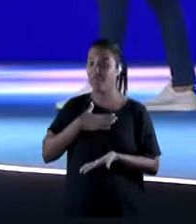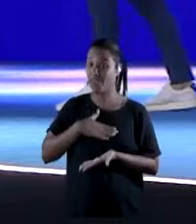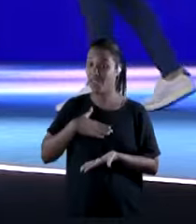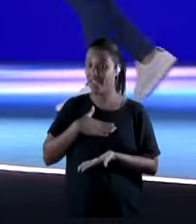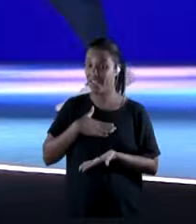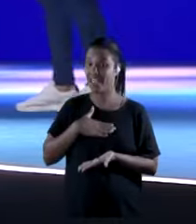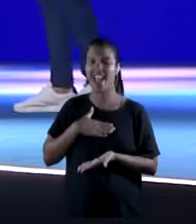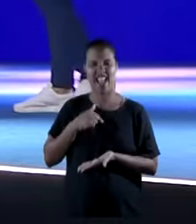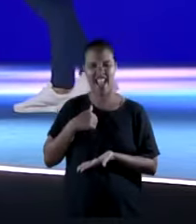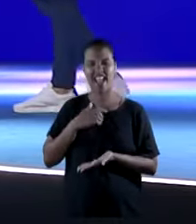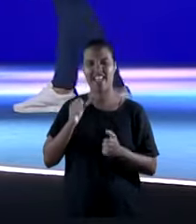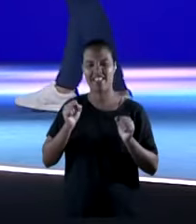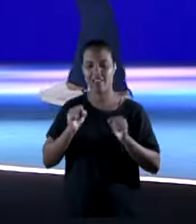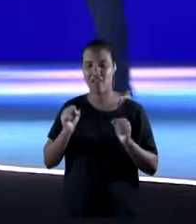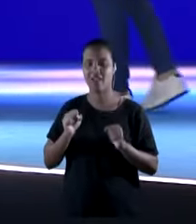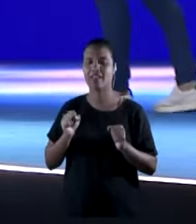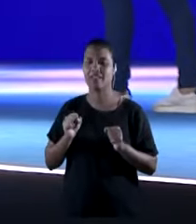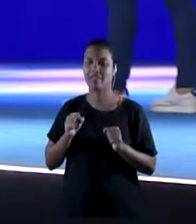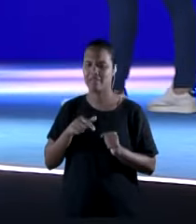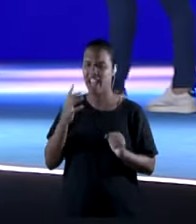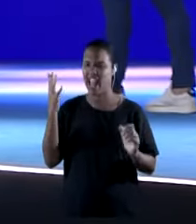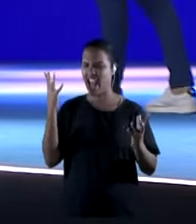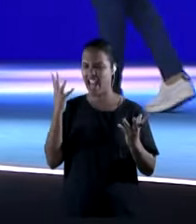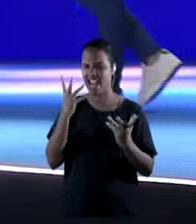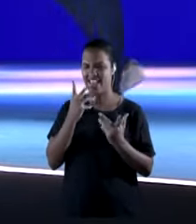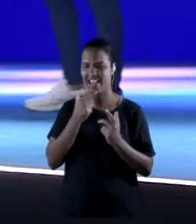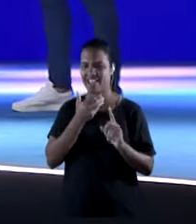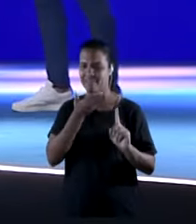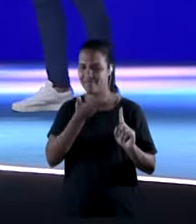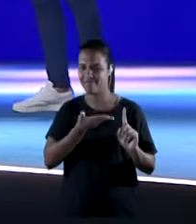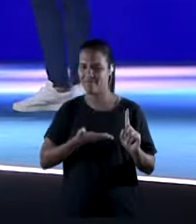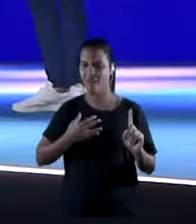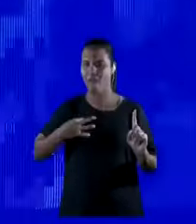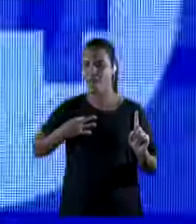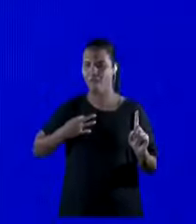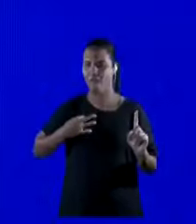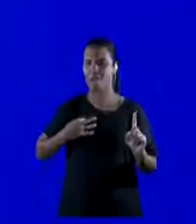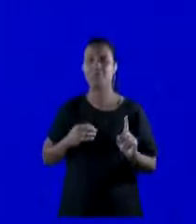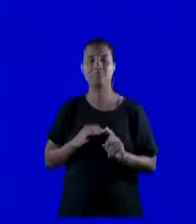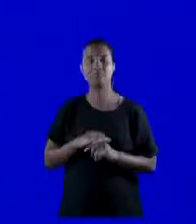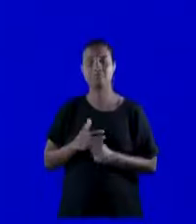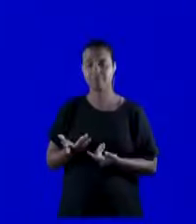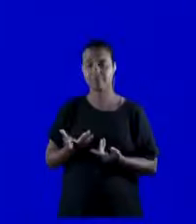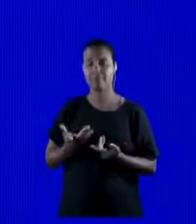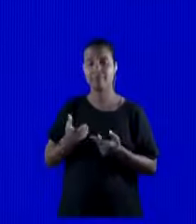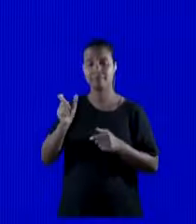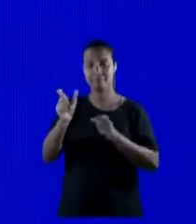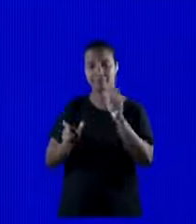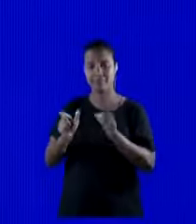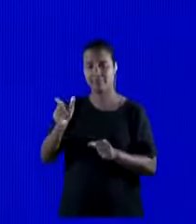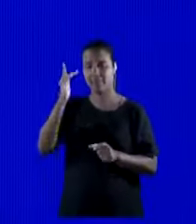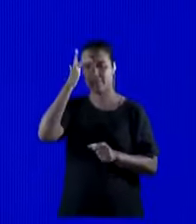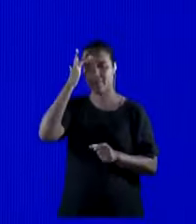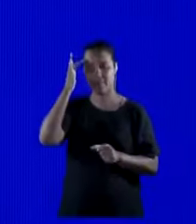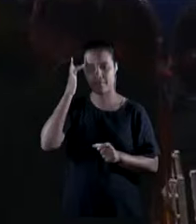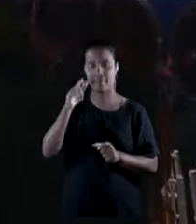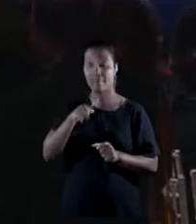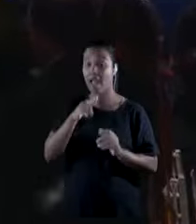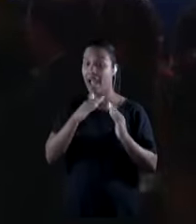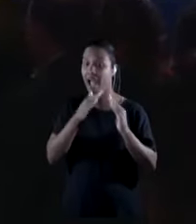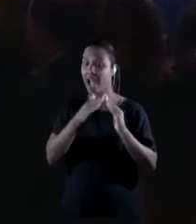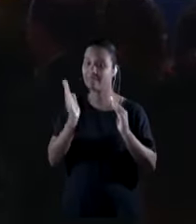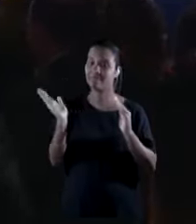Eu sou muito roots. Aliás, você tá maravilhosa. Queridos seres humanos, convidados todos na casa do Milton. Milton, tá tudo certo,